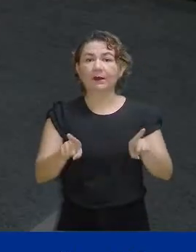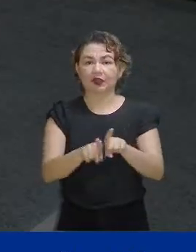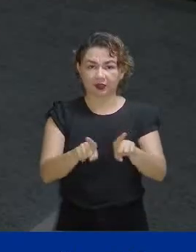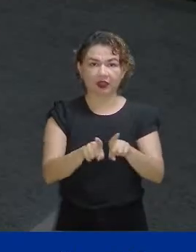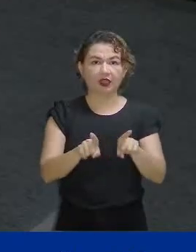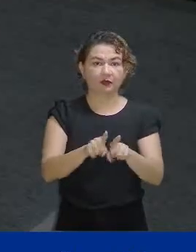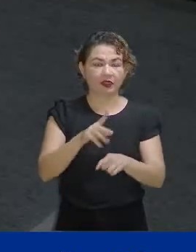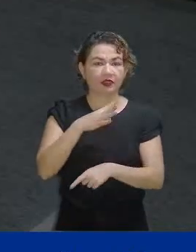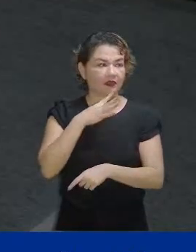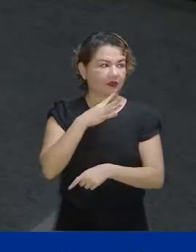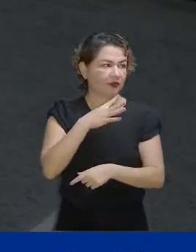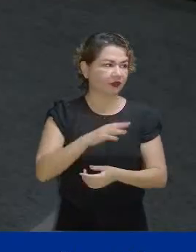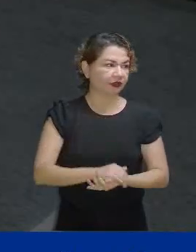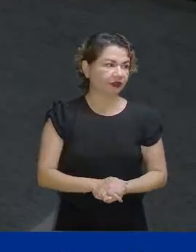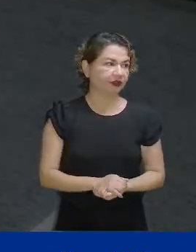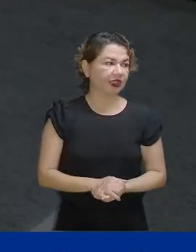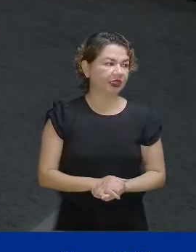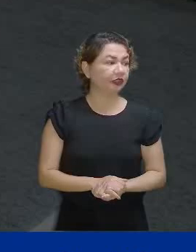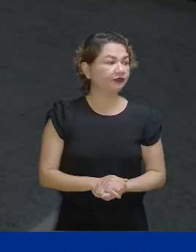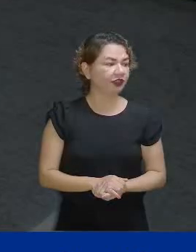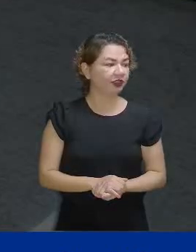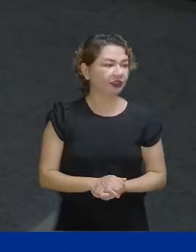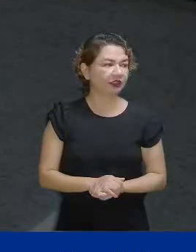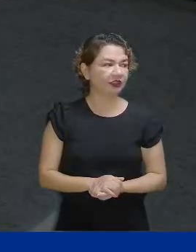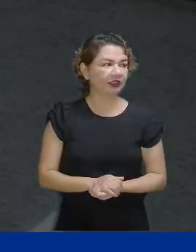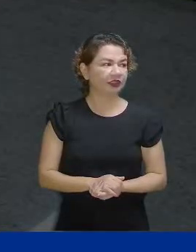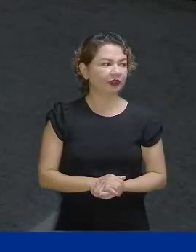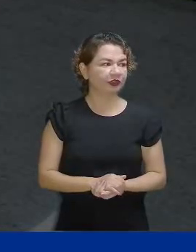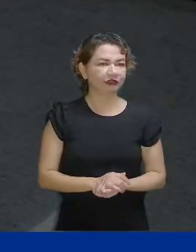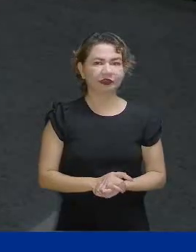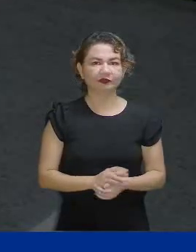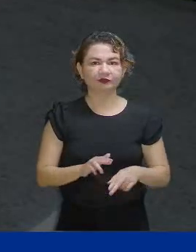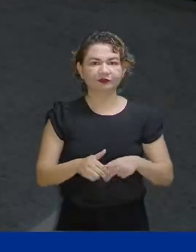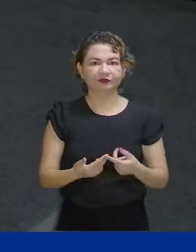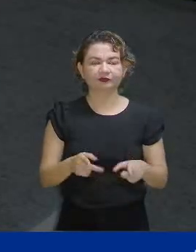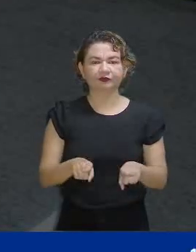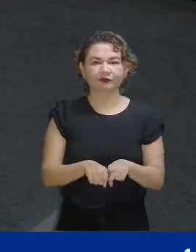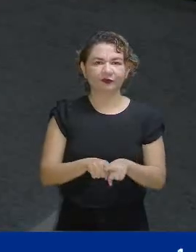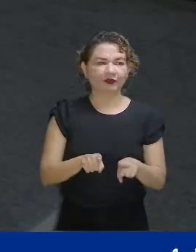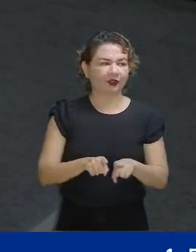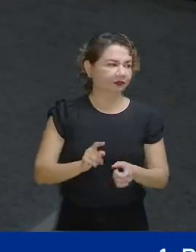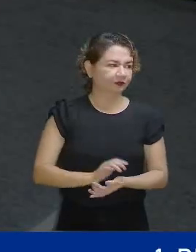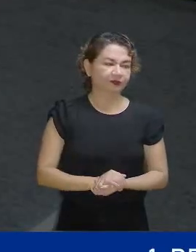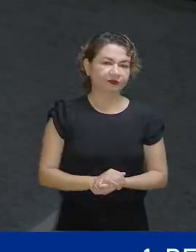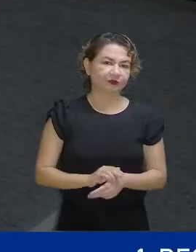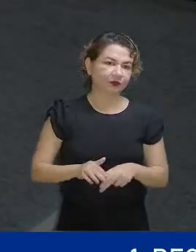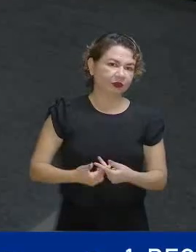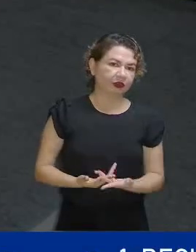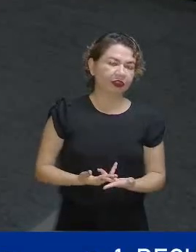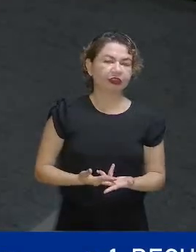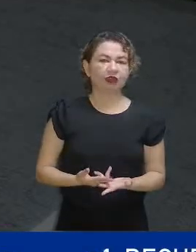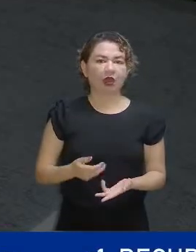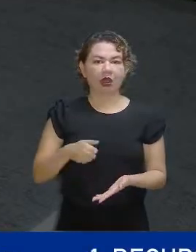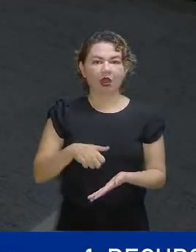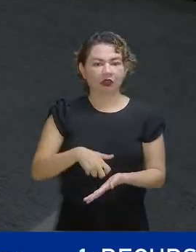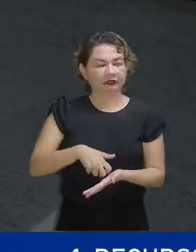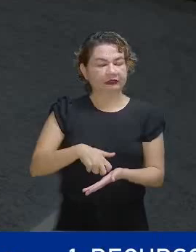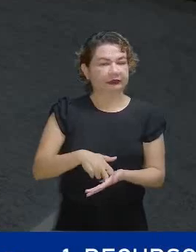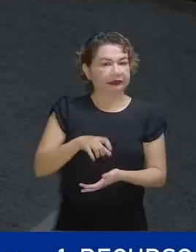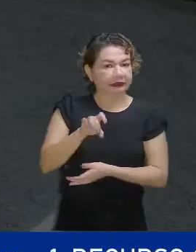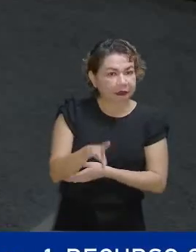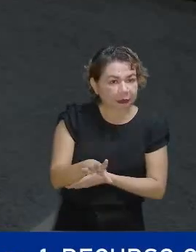conforme pelo próprio recorrente, pelo próprio recorrente, a condenação não se